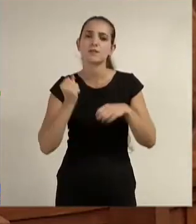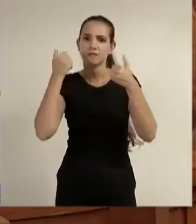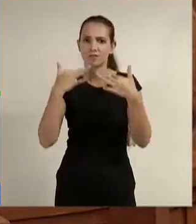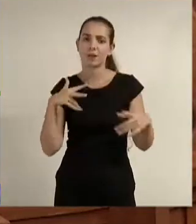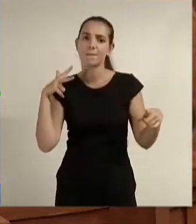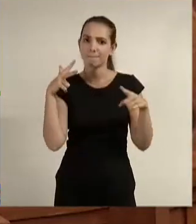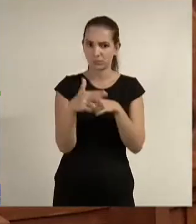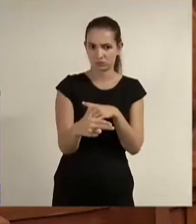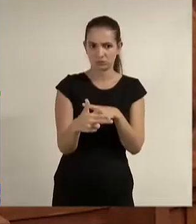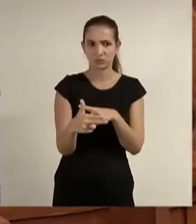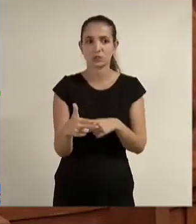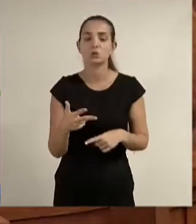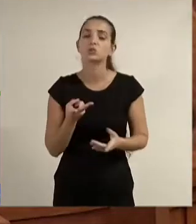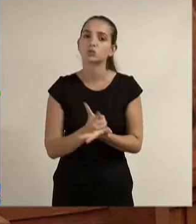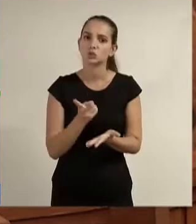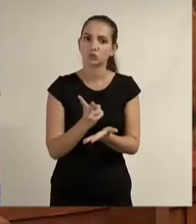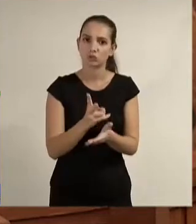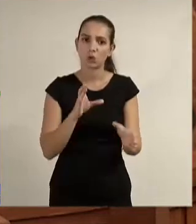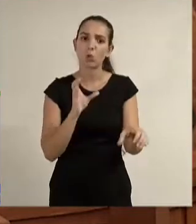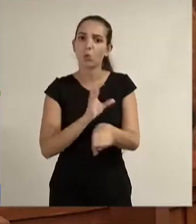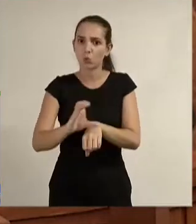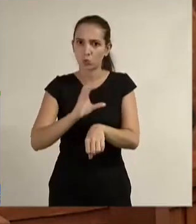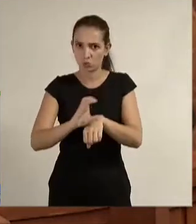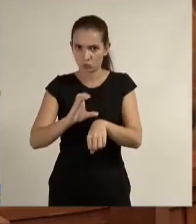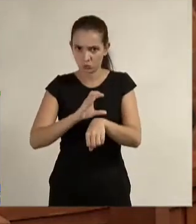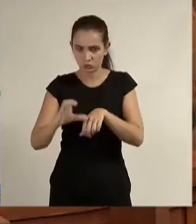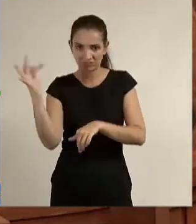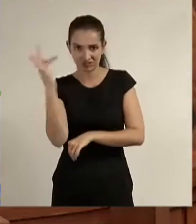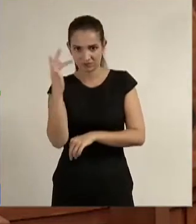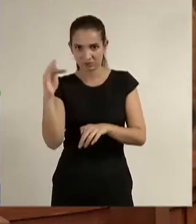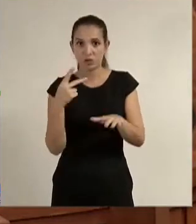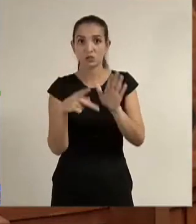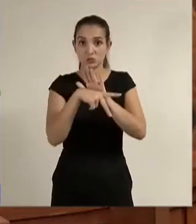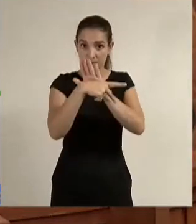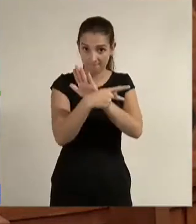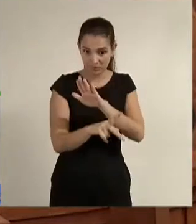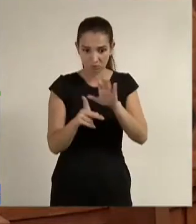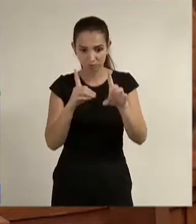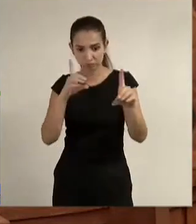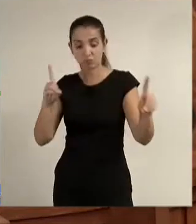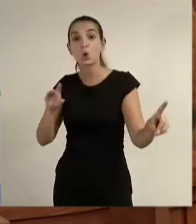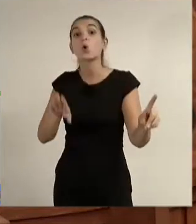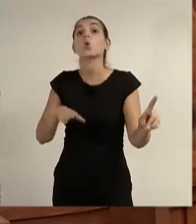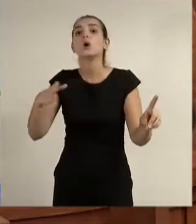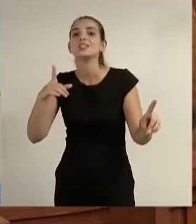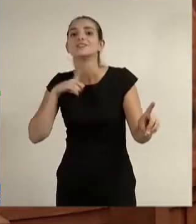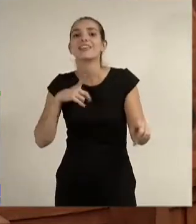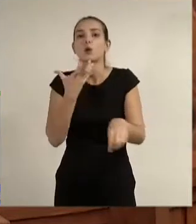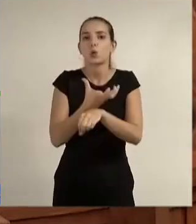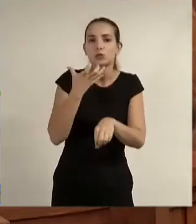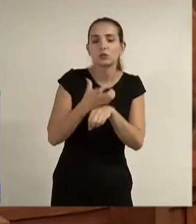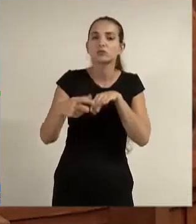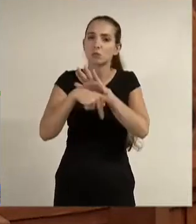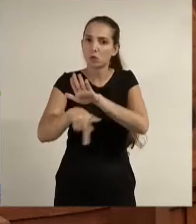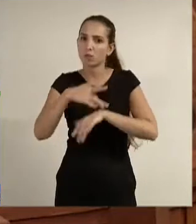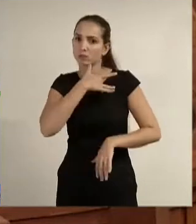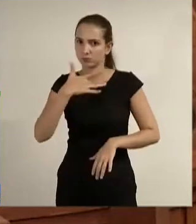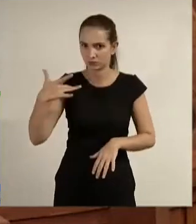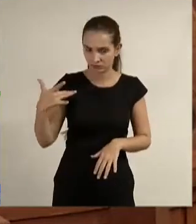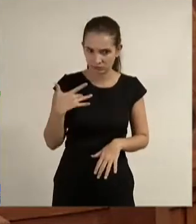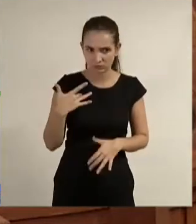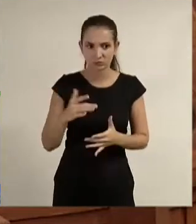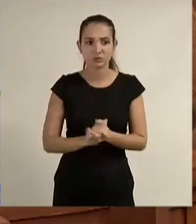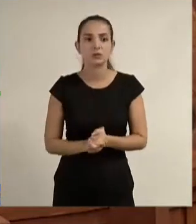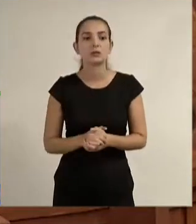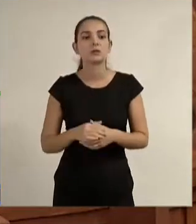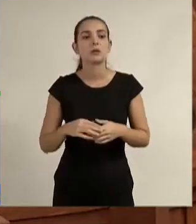proibição do funcionamento dos cursos de graduação da área de saúde na modalidade de ensino à distância EAD, desde que a sua oferta não